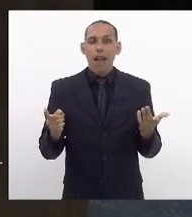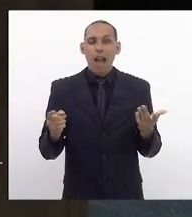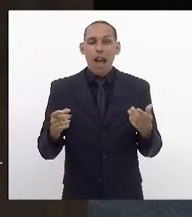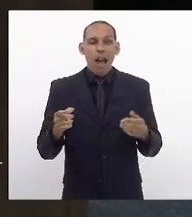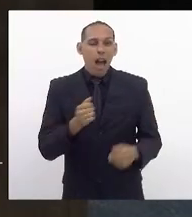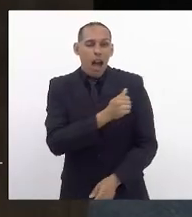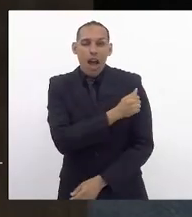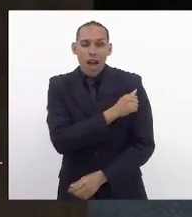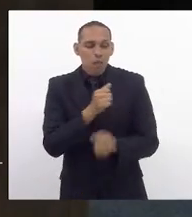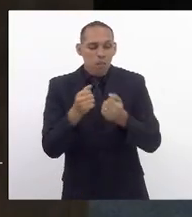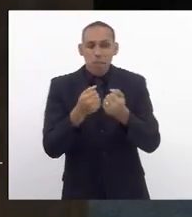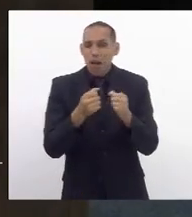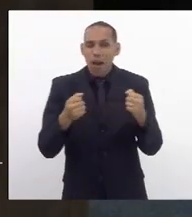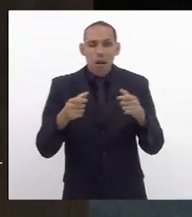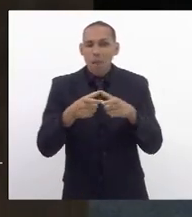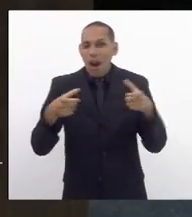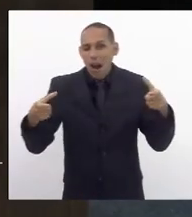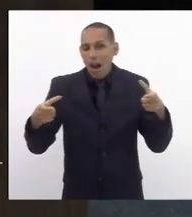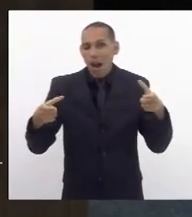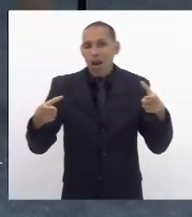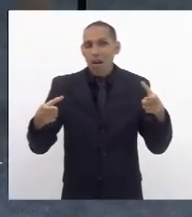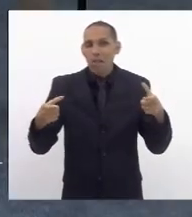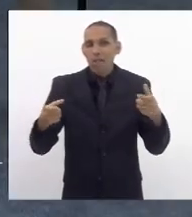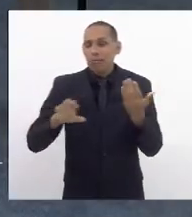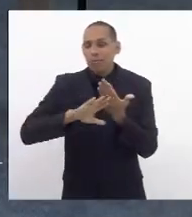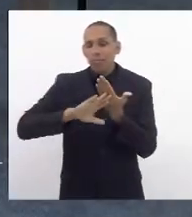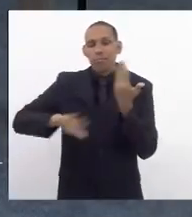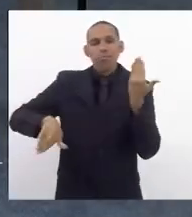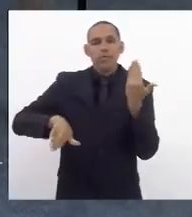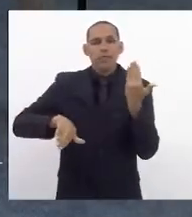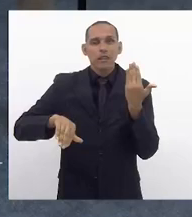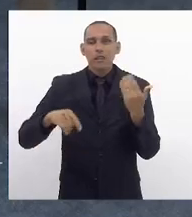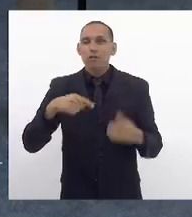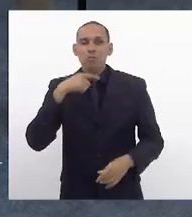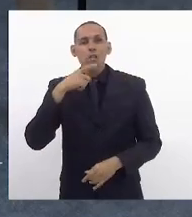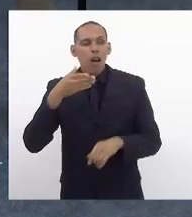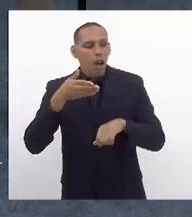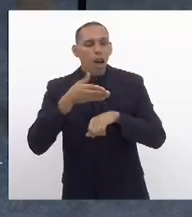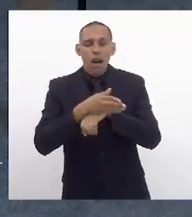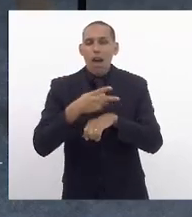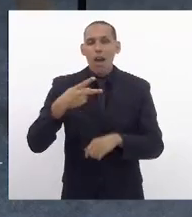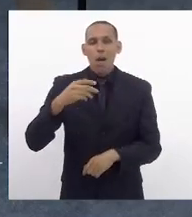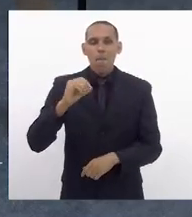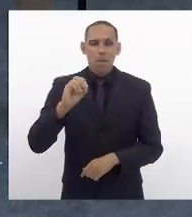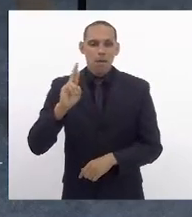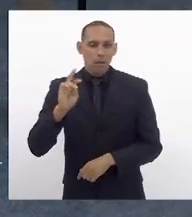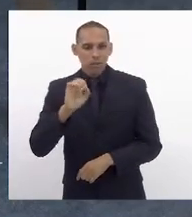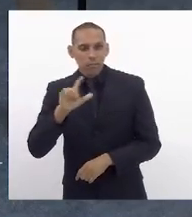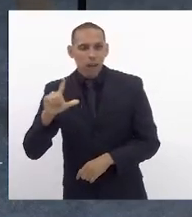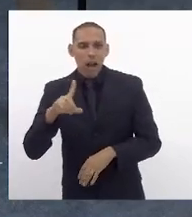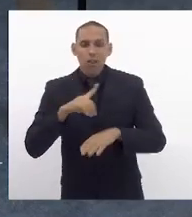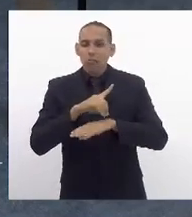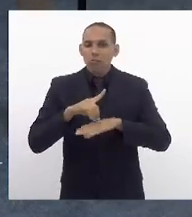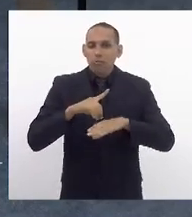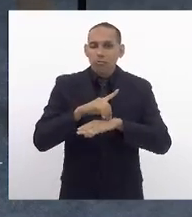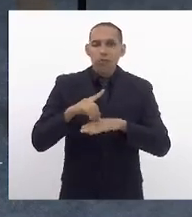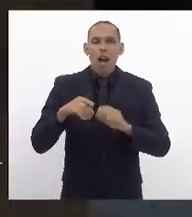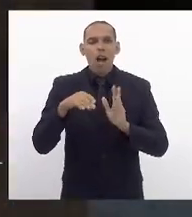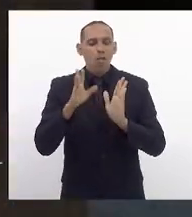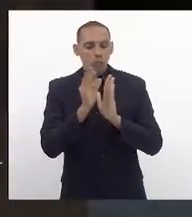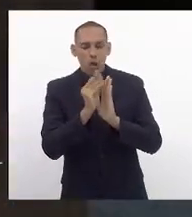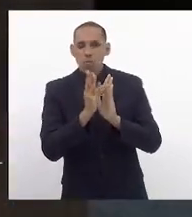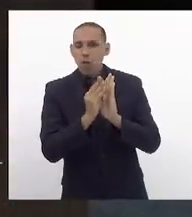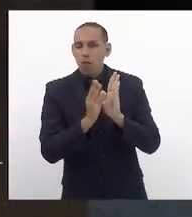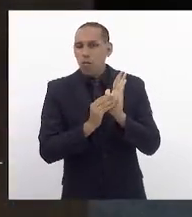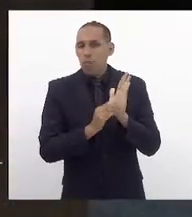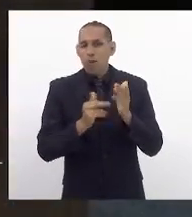ficaram objetivamente excluídos do acesso aos portais digitais, do acesso às listas de conteúdos, do acesso,